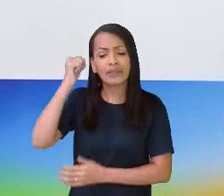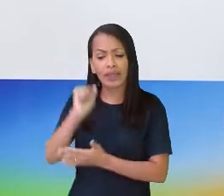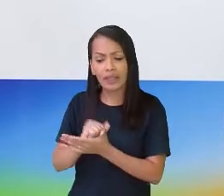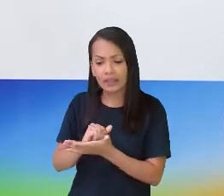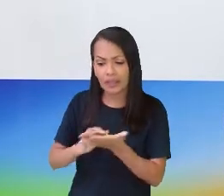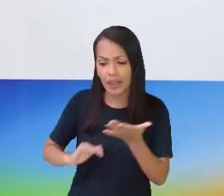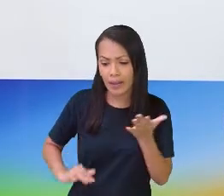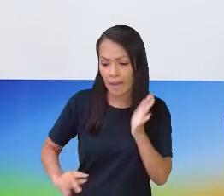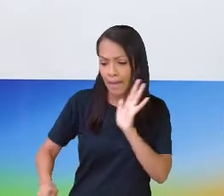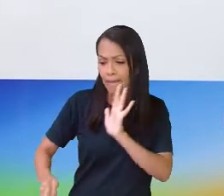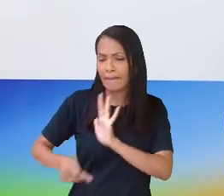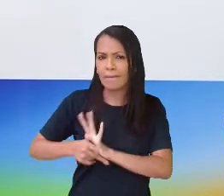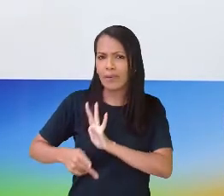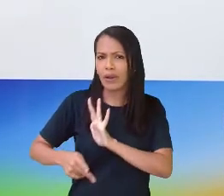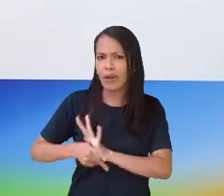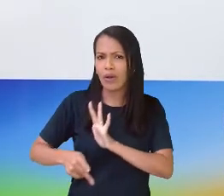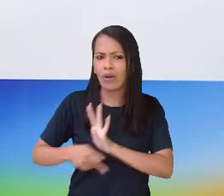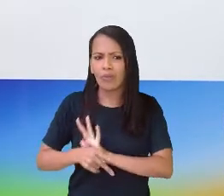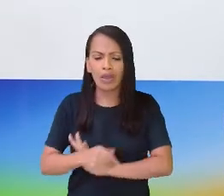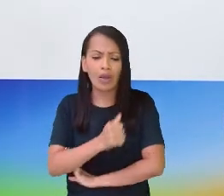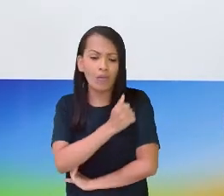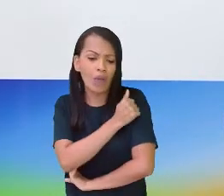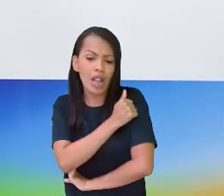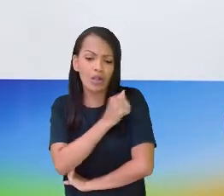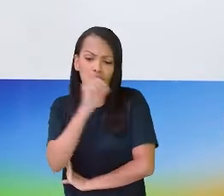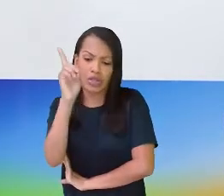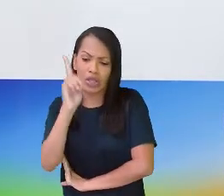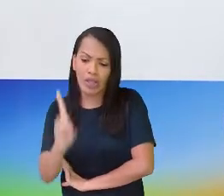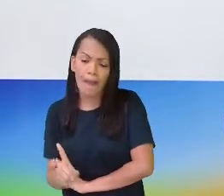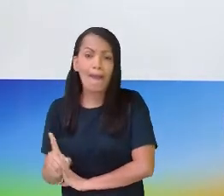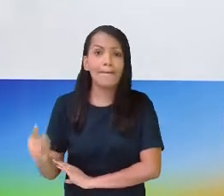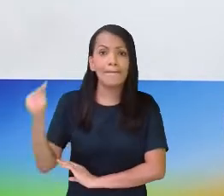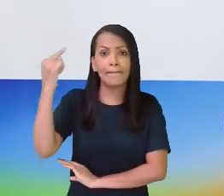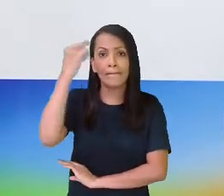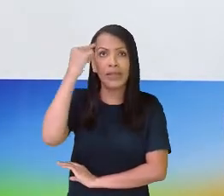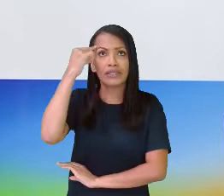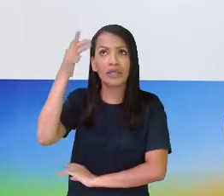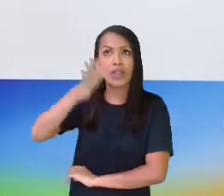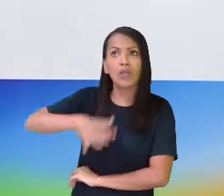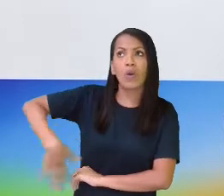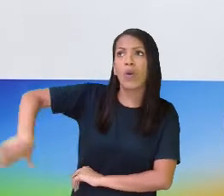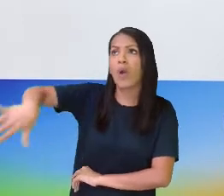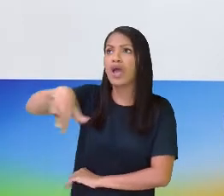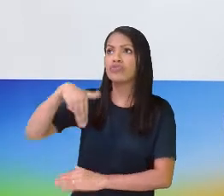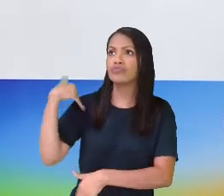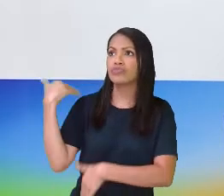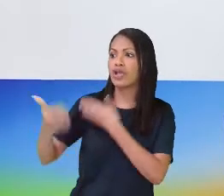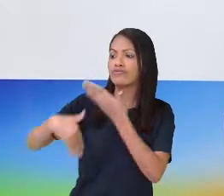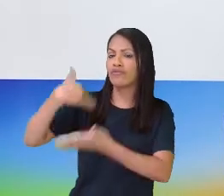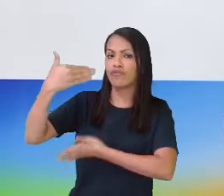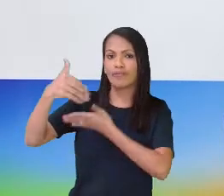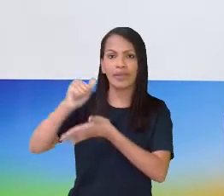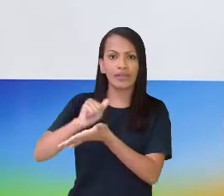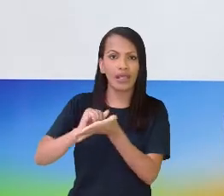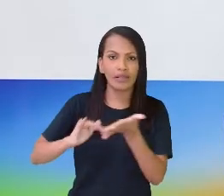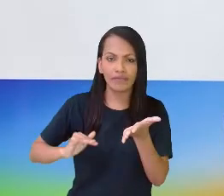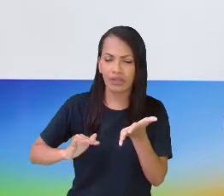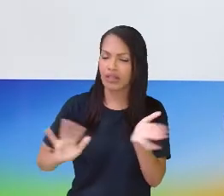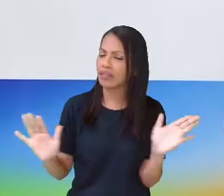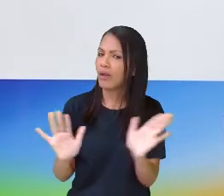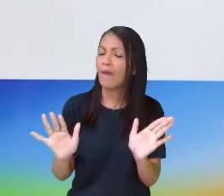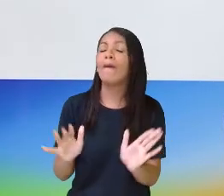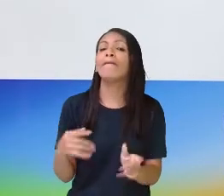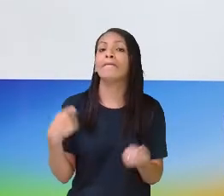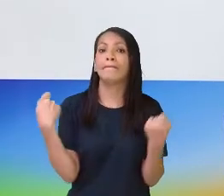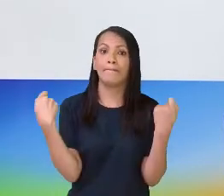gente proponha as atividades para o estudante com deficiência, pensando apenas no desenvolvimento da atividade. A gente precisa de